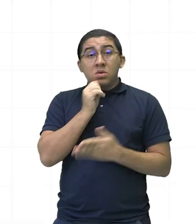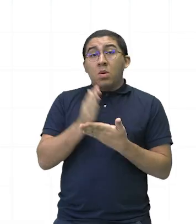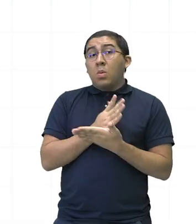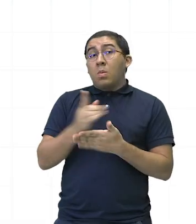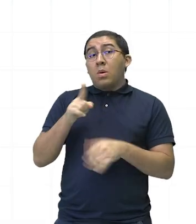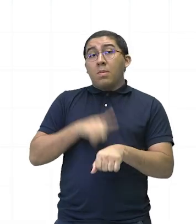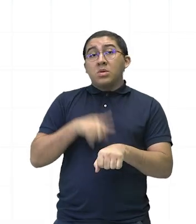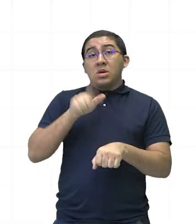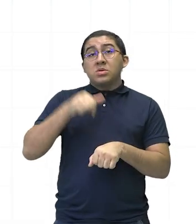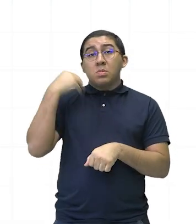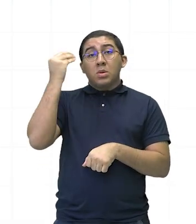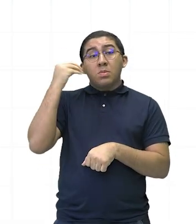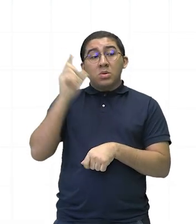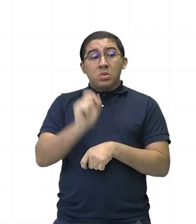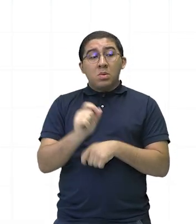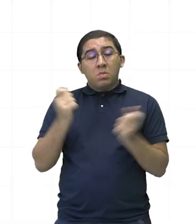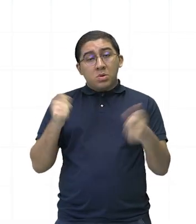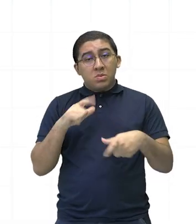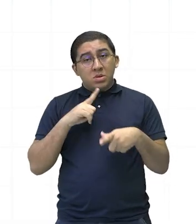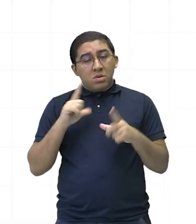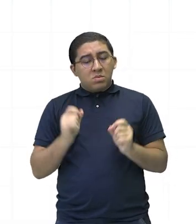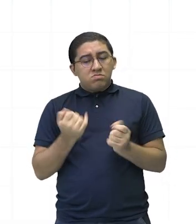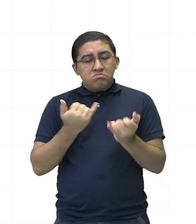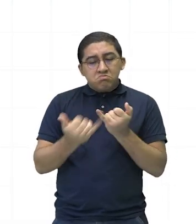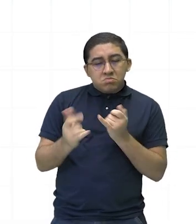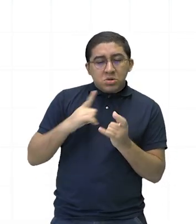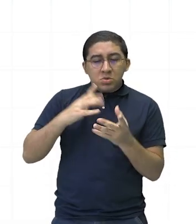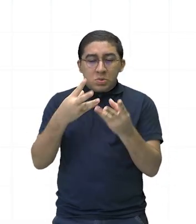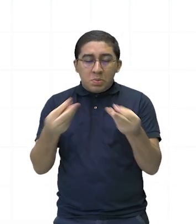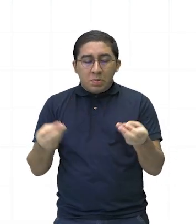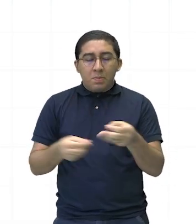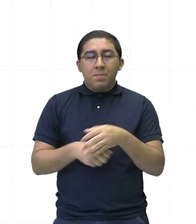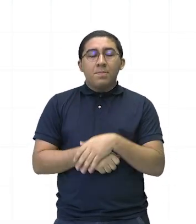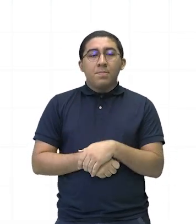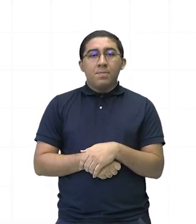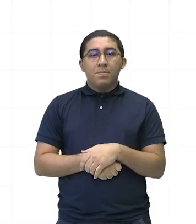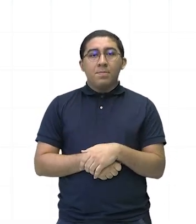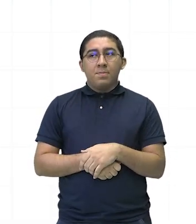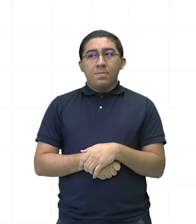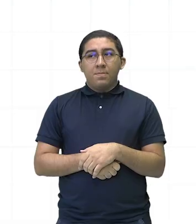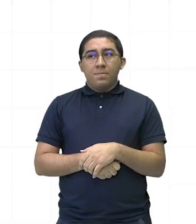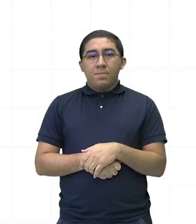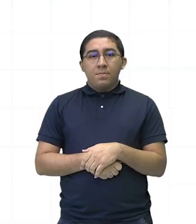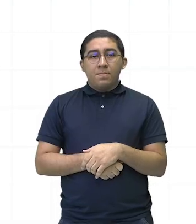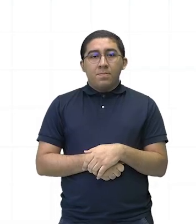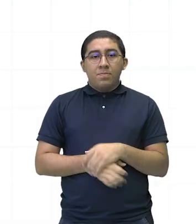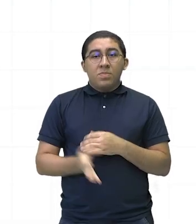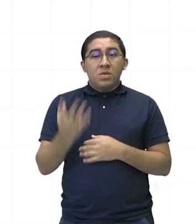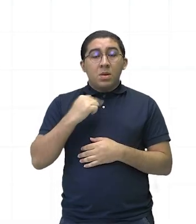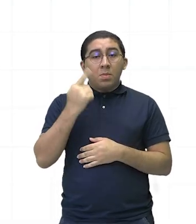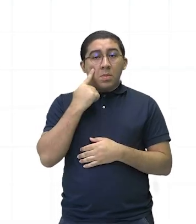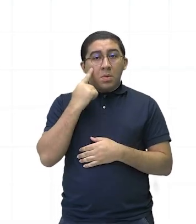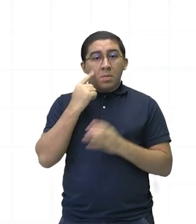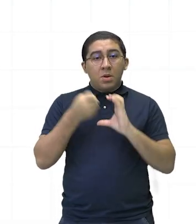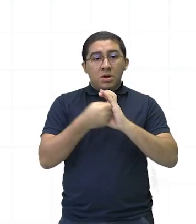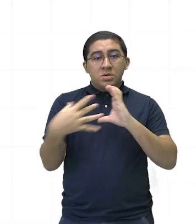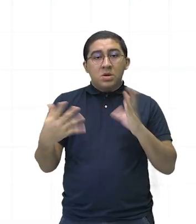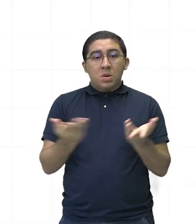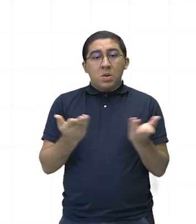desse experimento ela aparentasse ter sumido. Então, vamos a uma